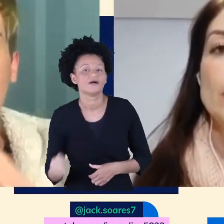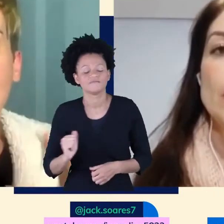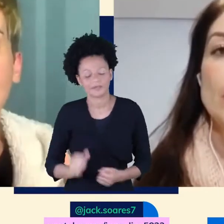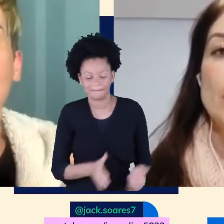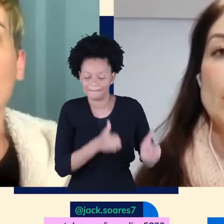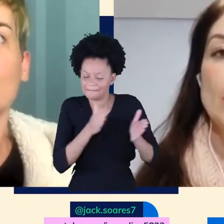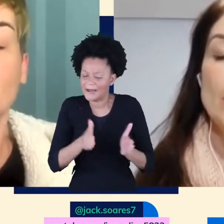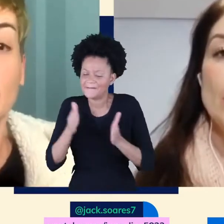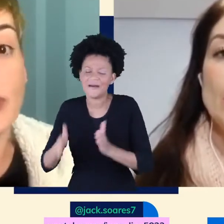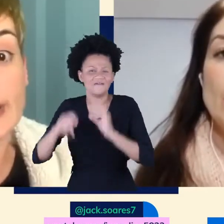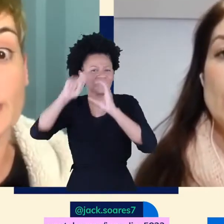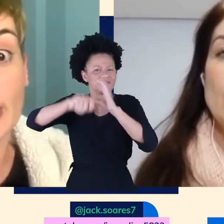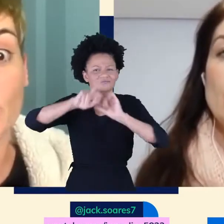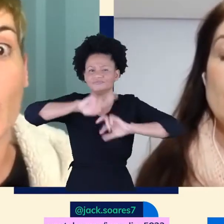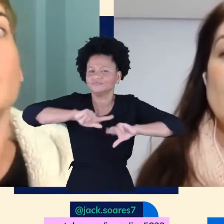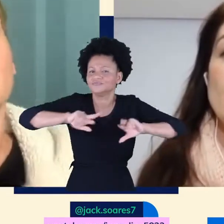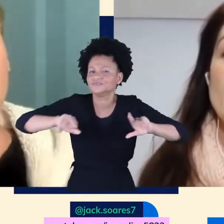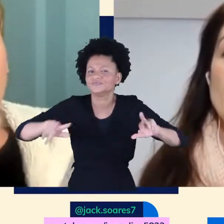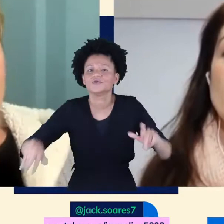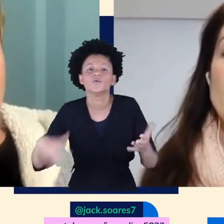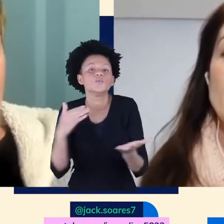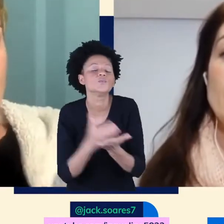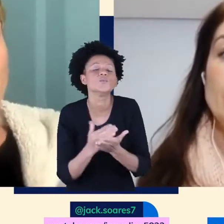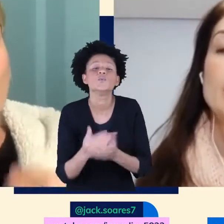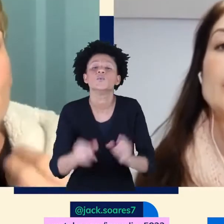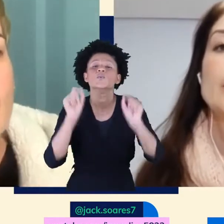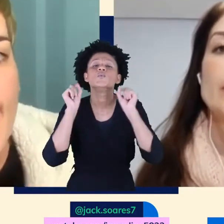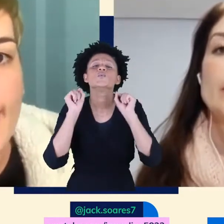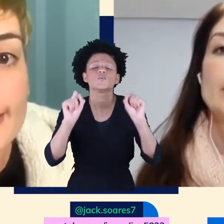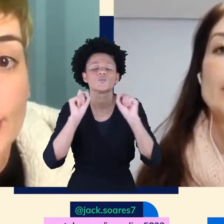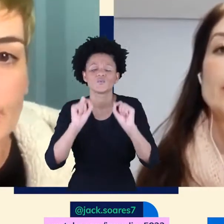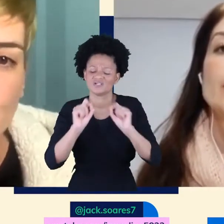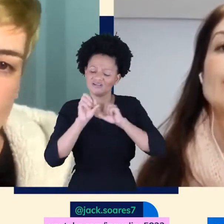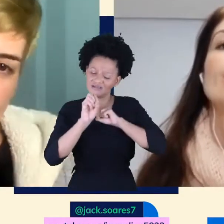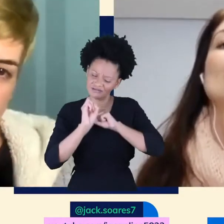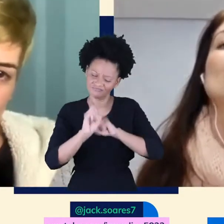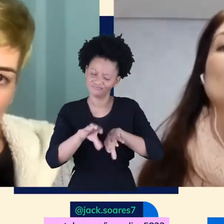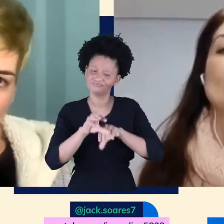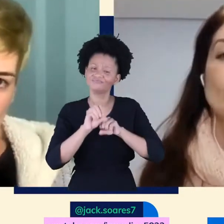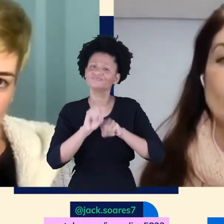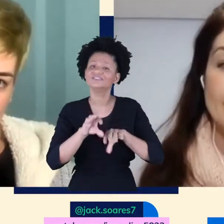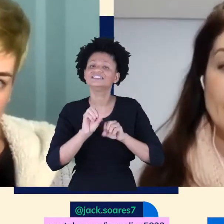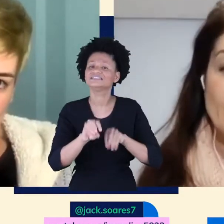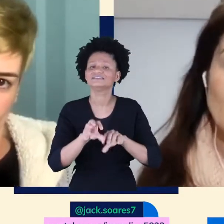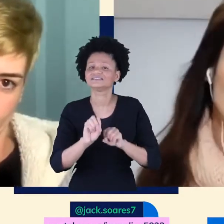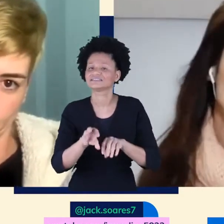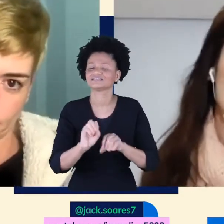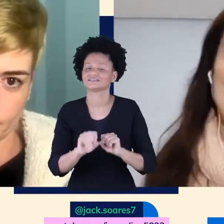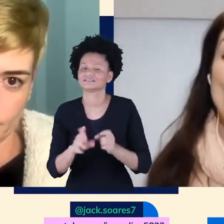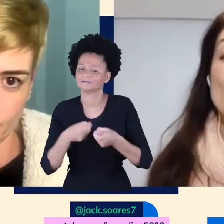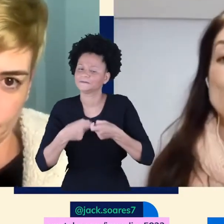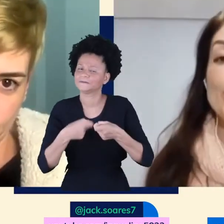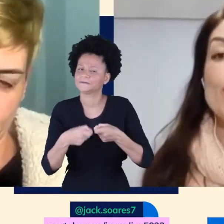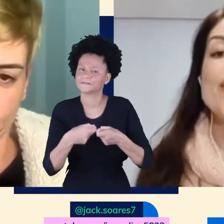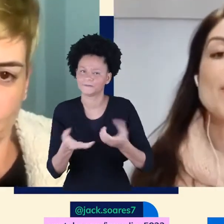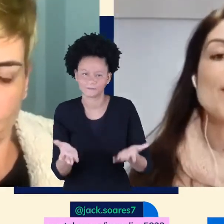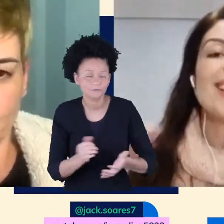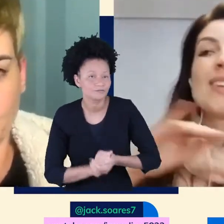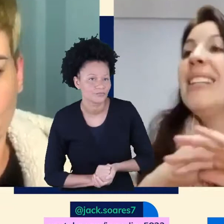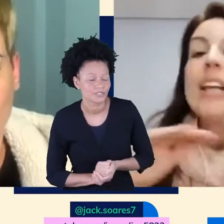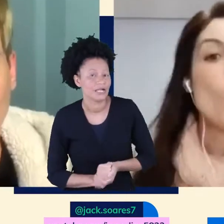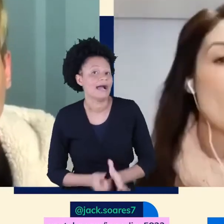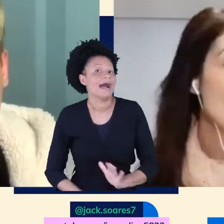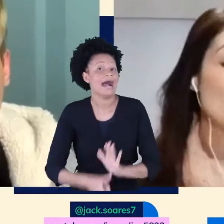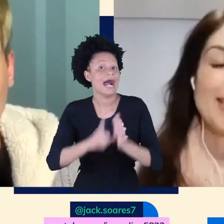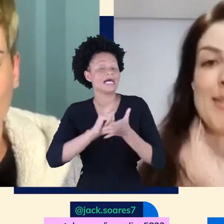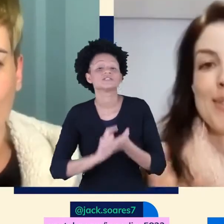essa série sobre educação sexual, vamos começar falando o que é a tal da educação sexual. Ótimo. Então vamos falar o